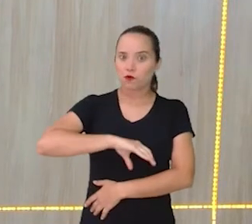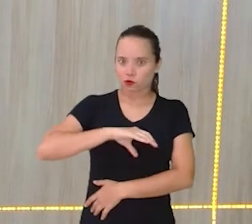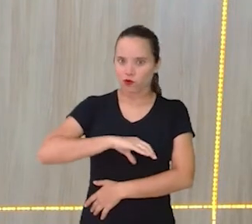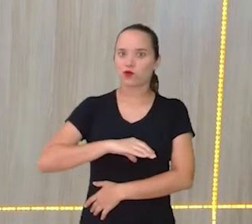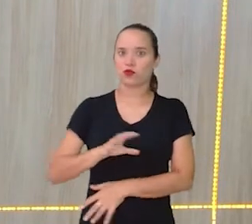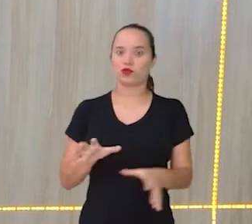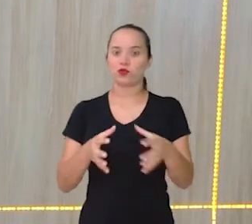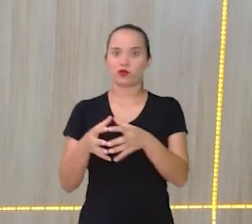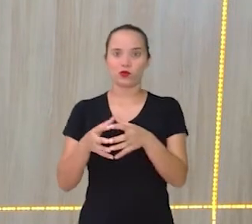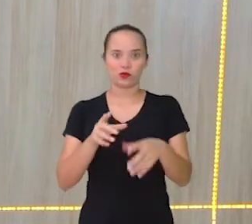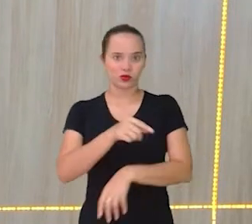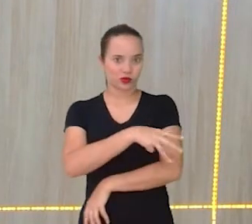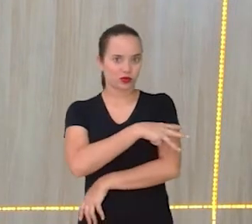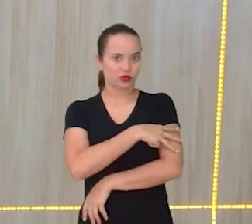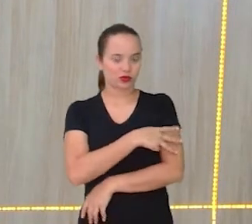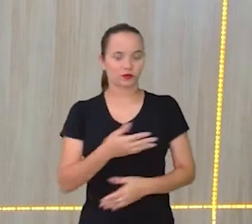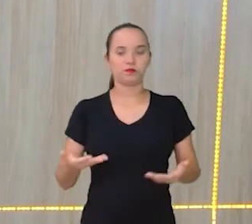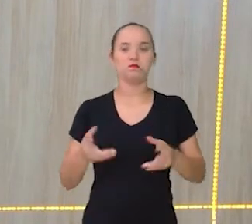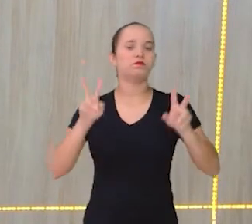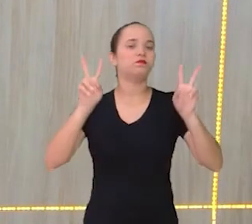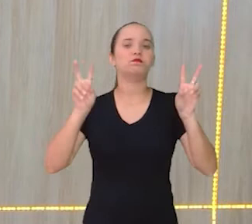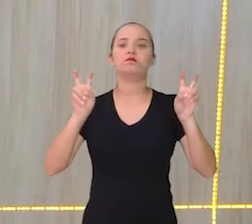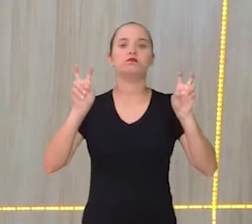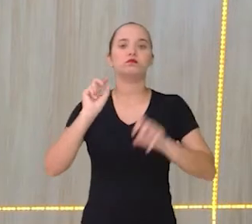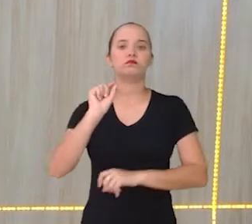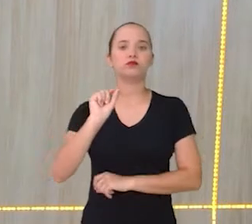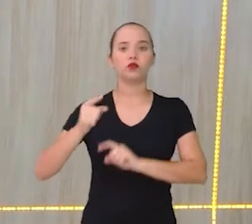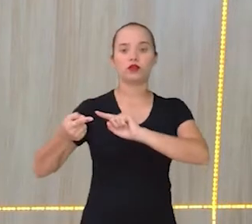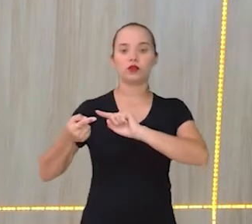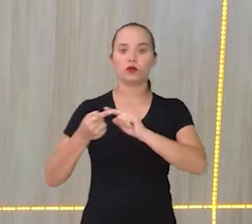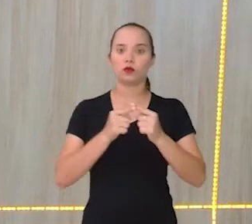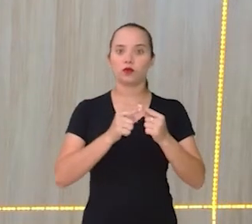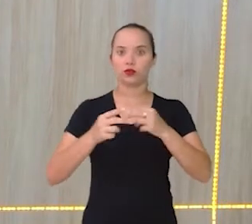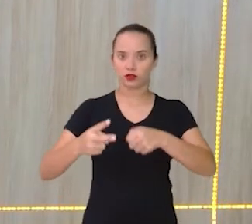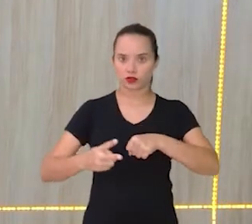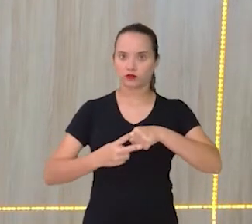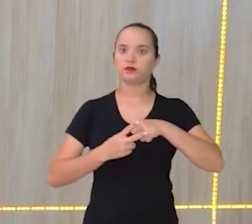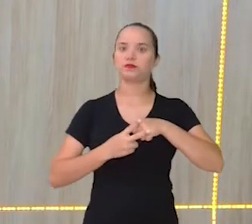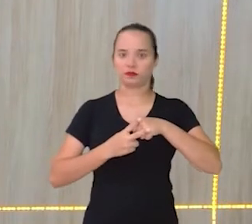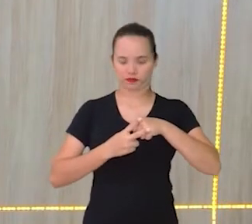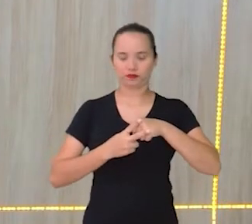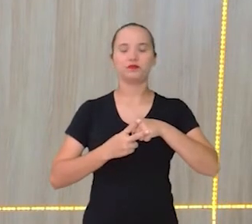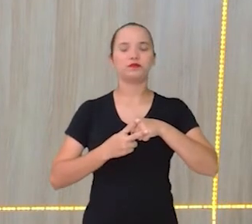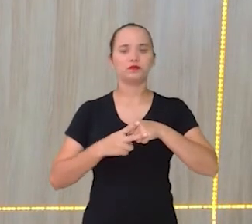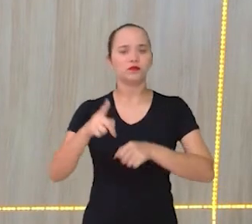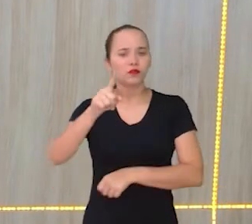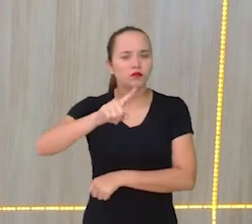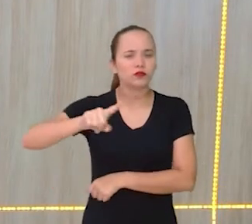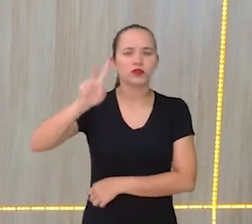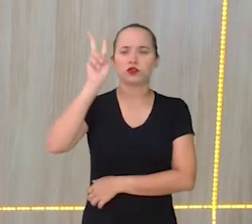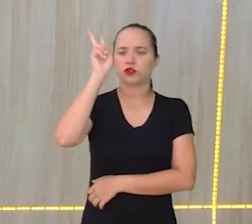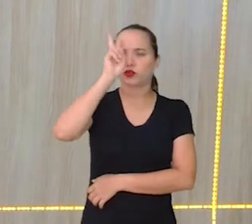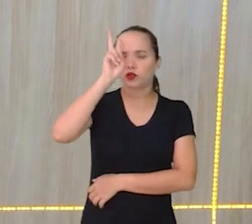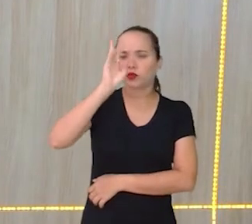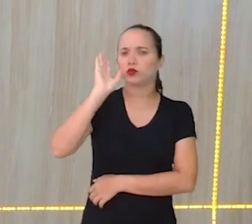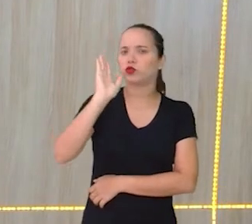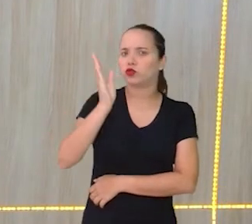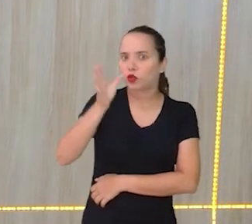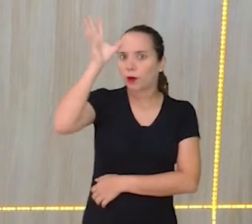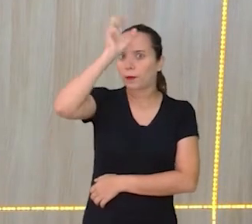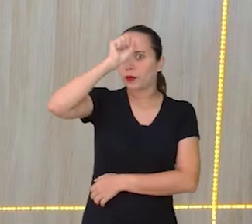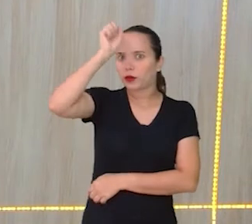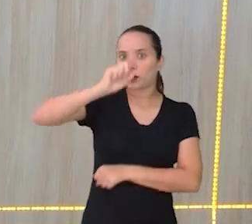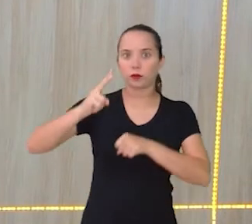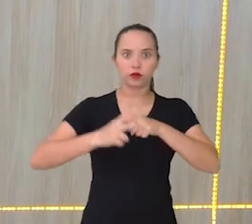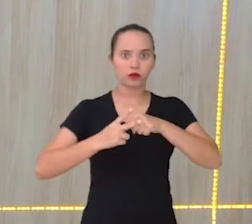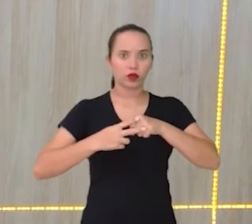anos. Hoje falaremos sobre concordância verbal. Lembram que vimos verbos ontem,